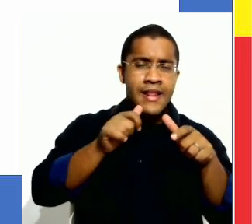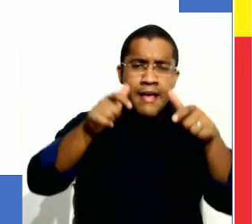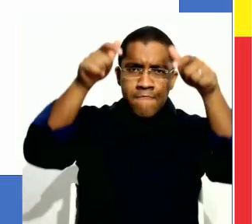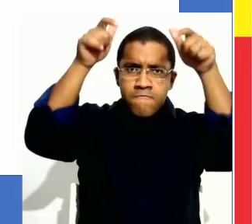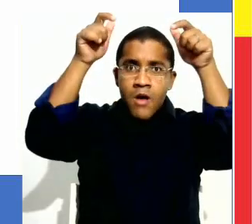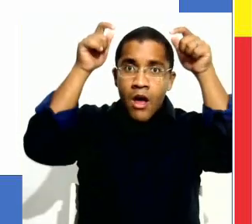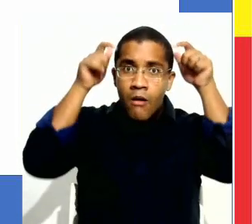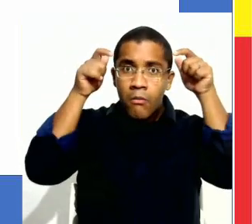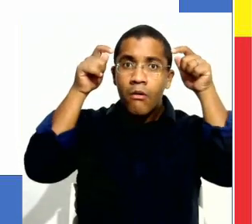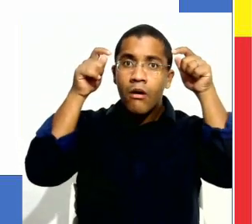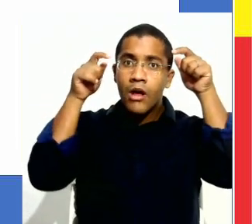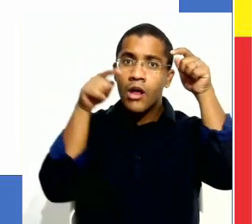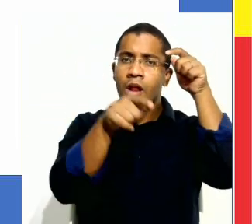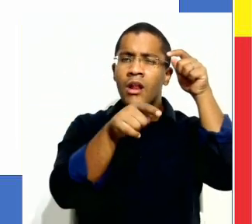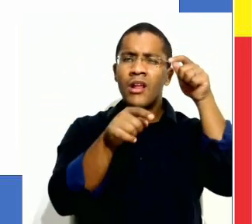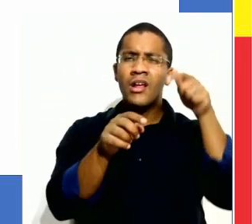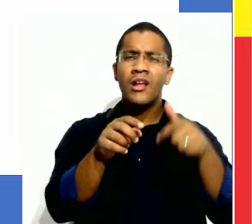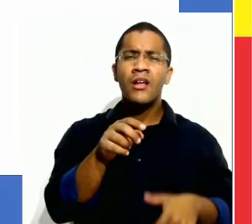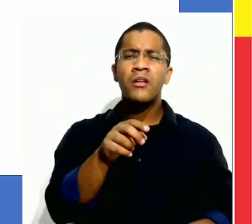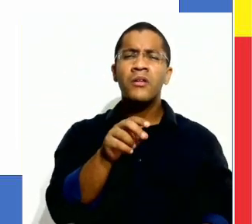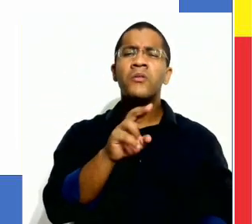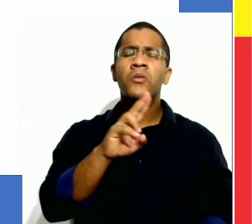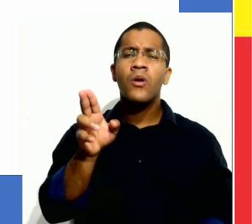Que rainha era esta?